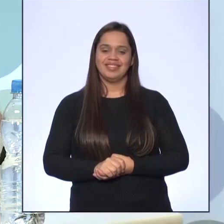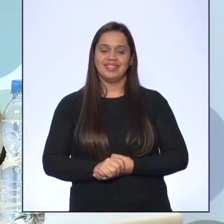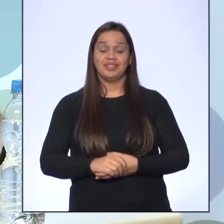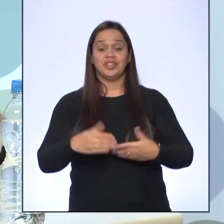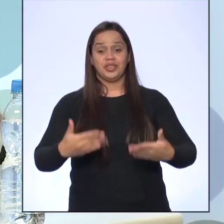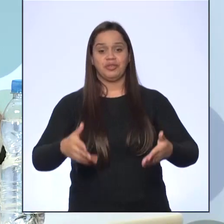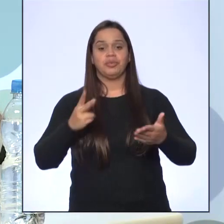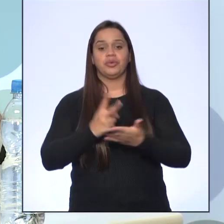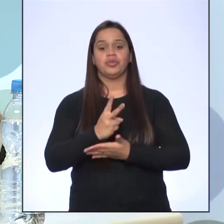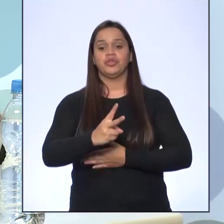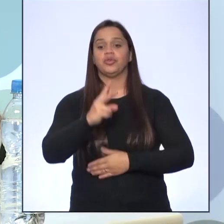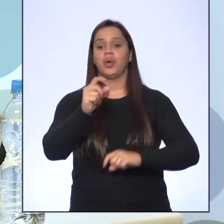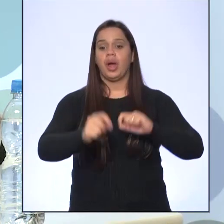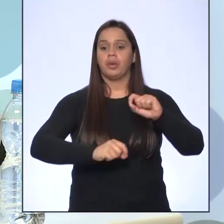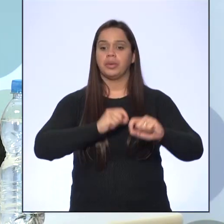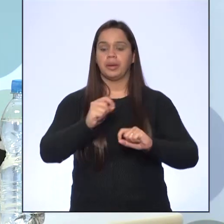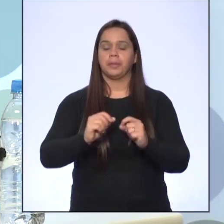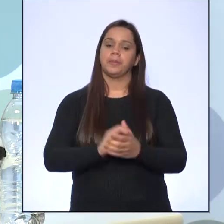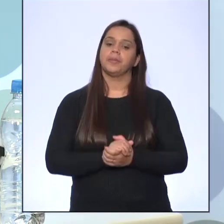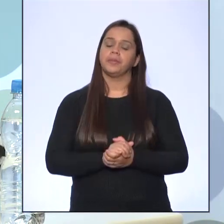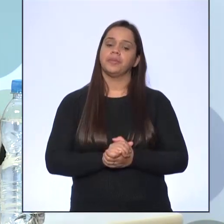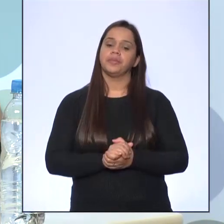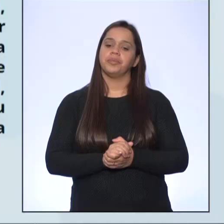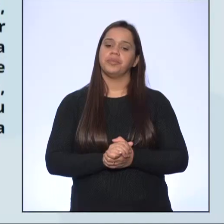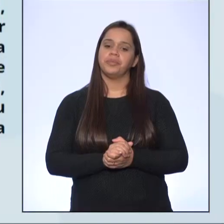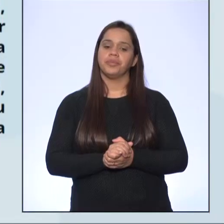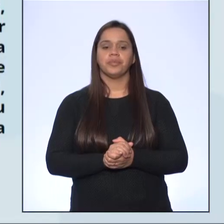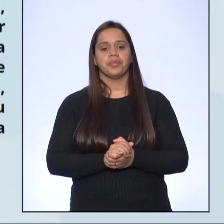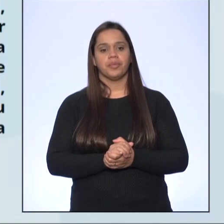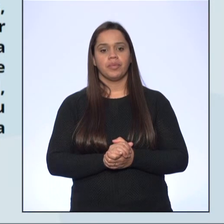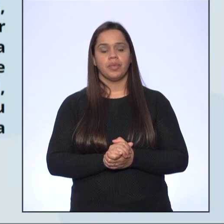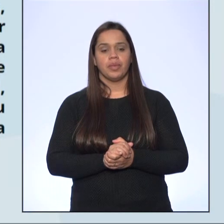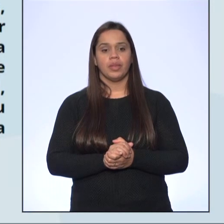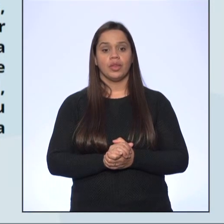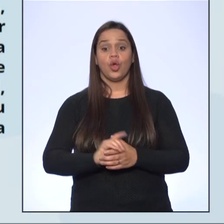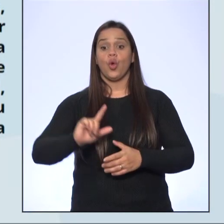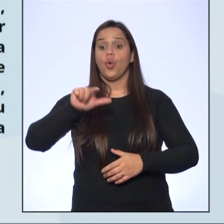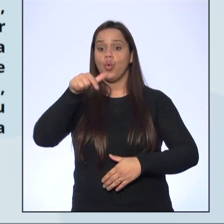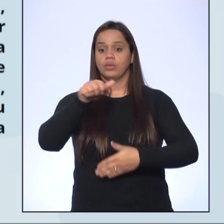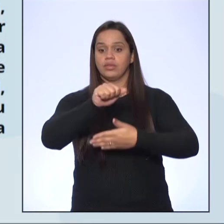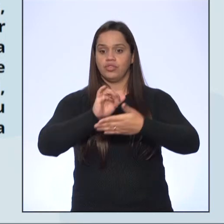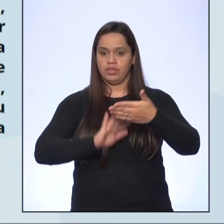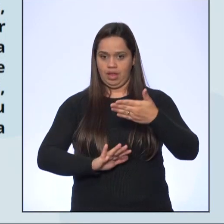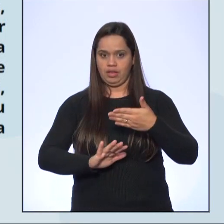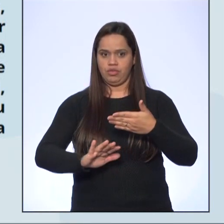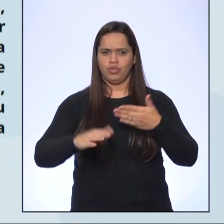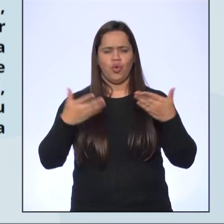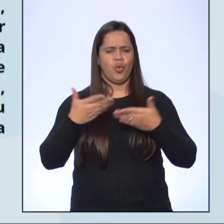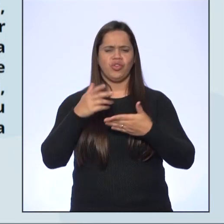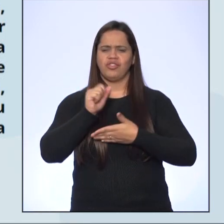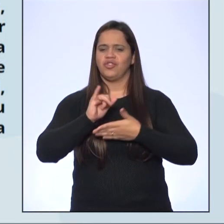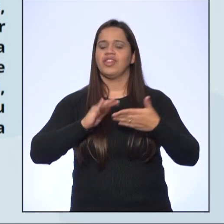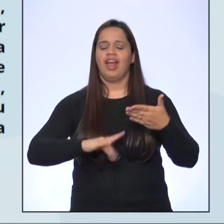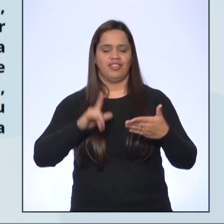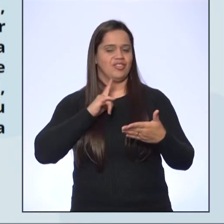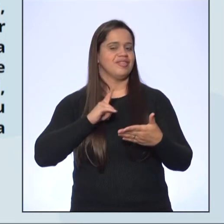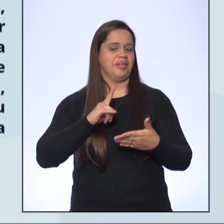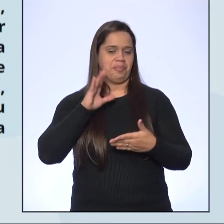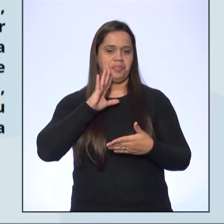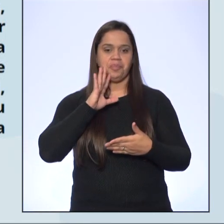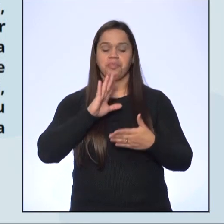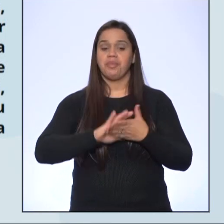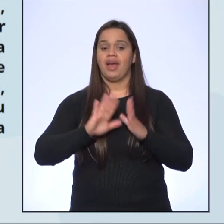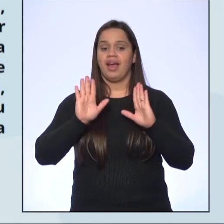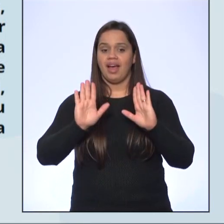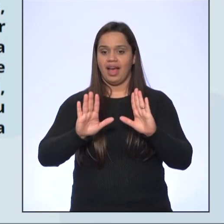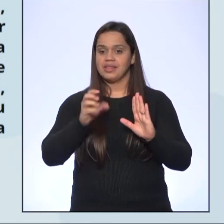Vamos lá, pessoal. Continuando, então, vamos fazer agora outra atividade. Hoje a aula só tem atividade, tá? Mas,